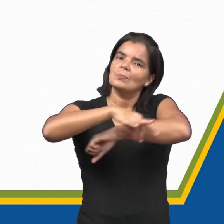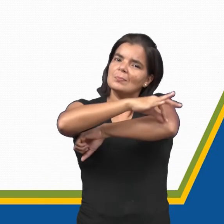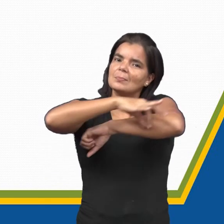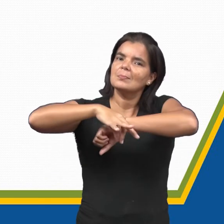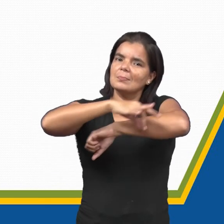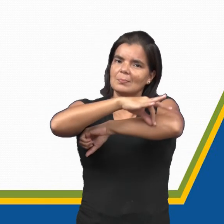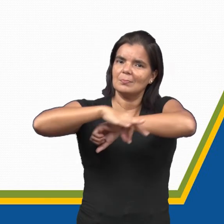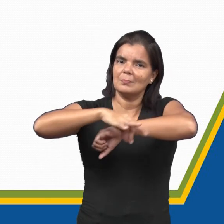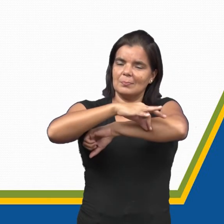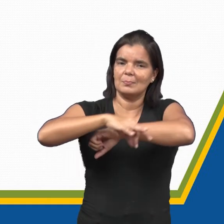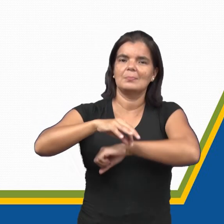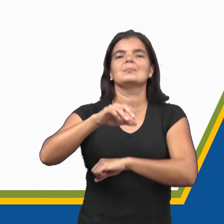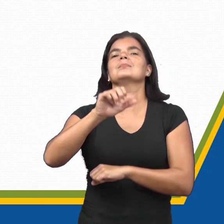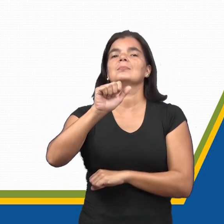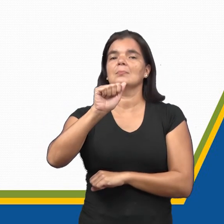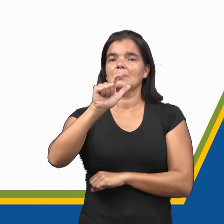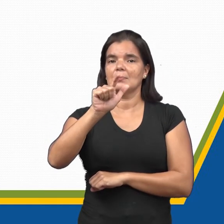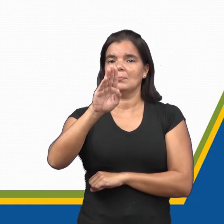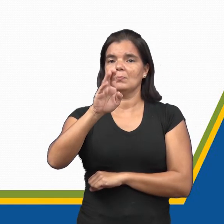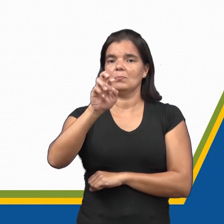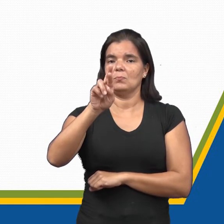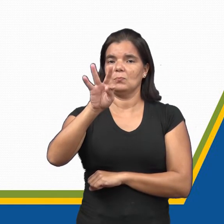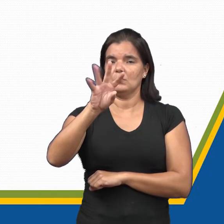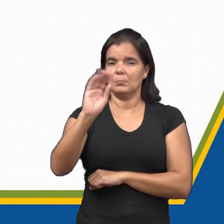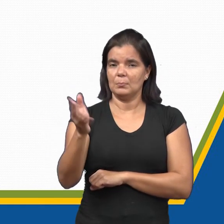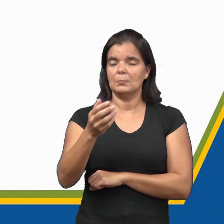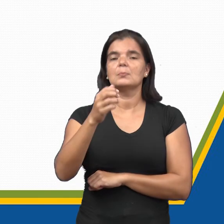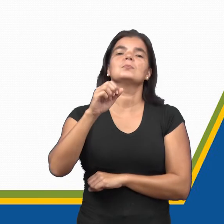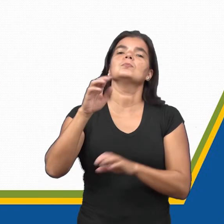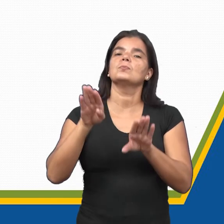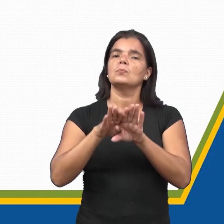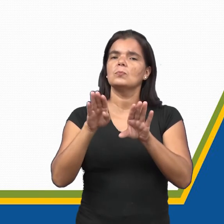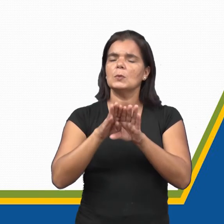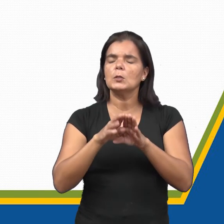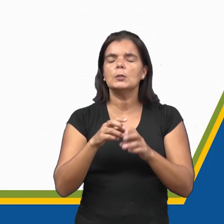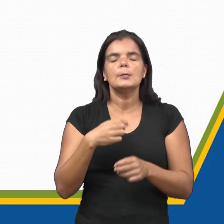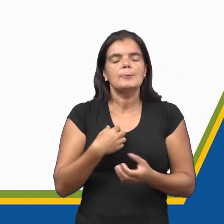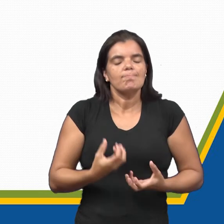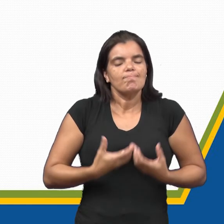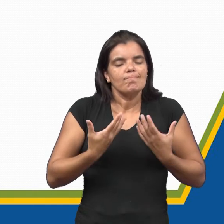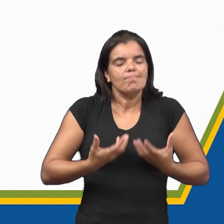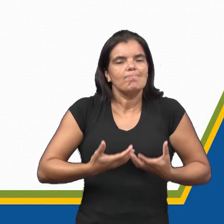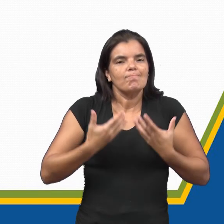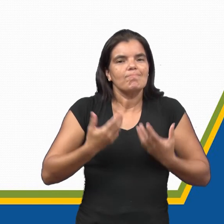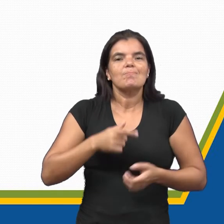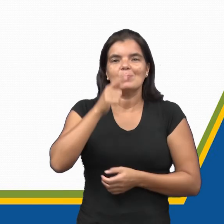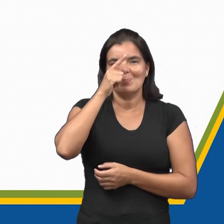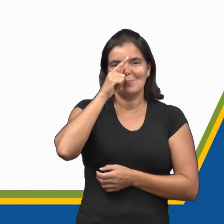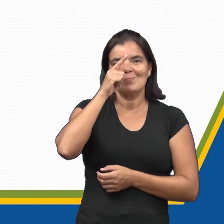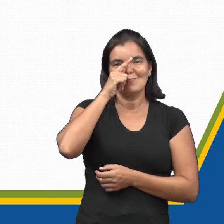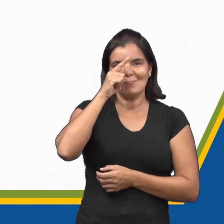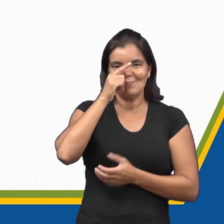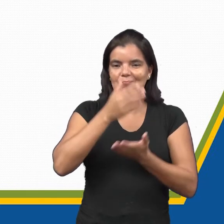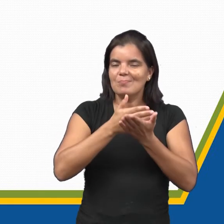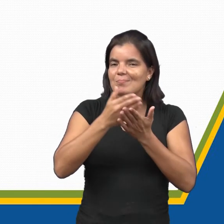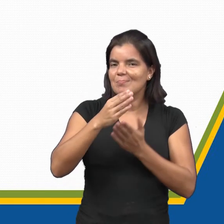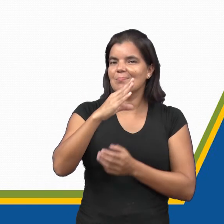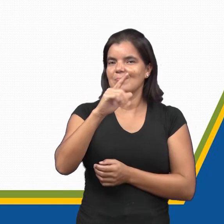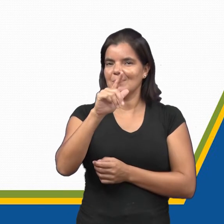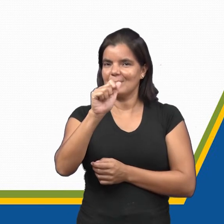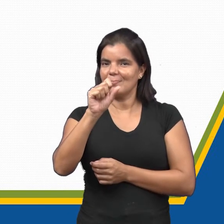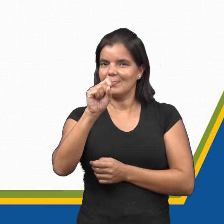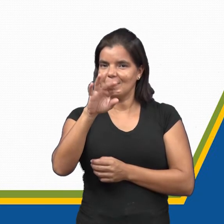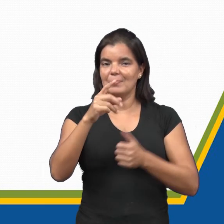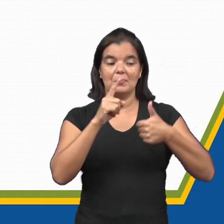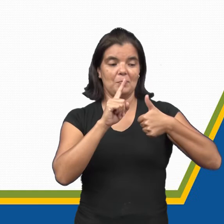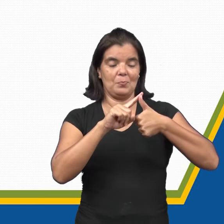alemão Alberto Masler e inspirado em edificações gregas do período neoclássico. São 2 andares.